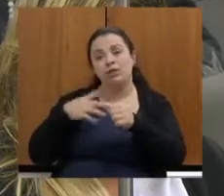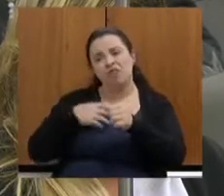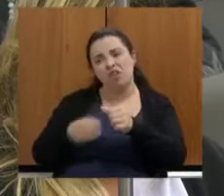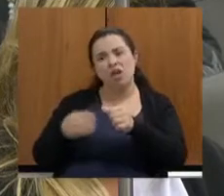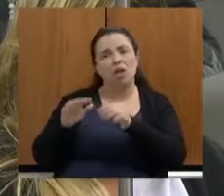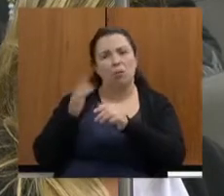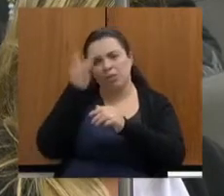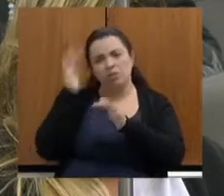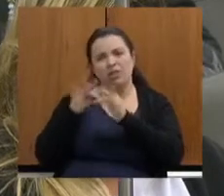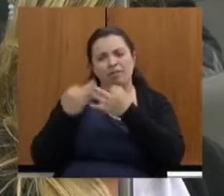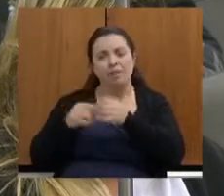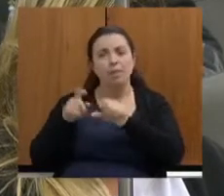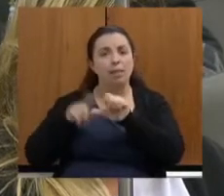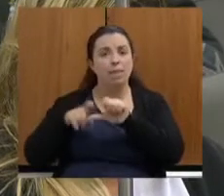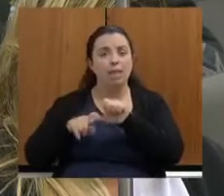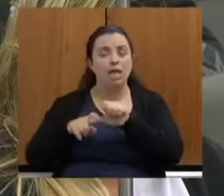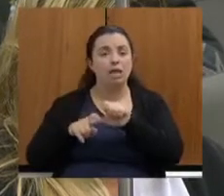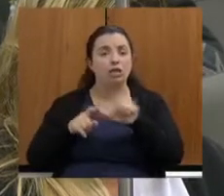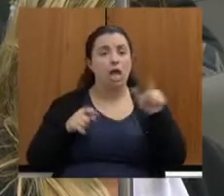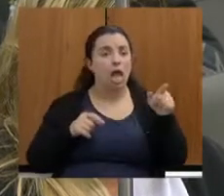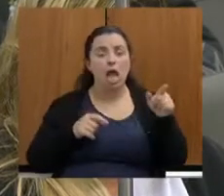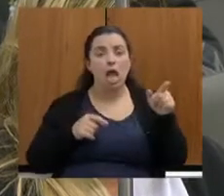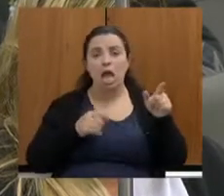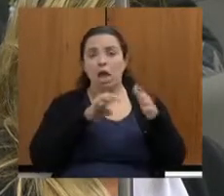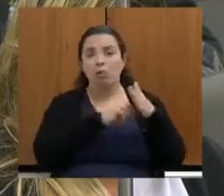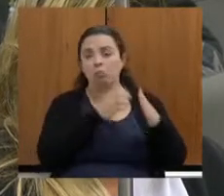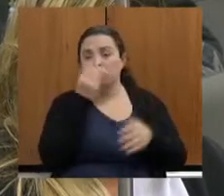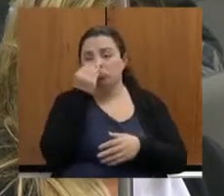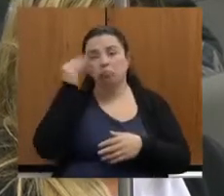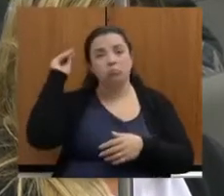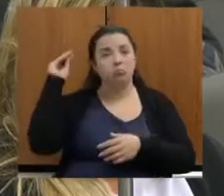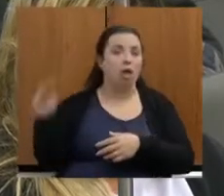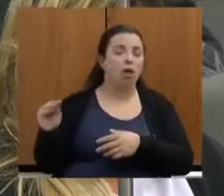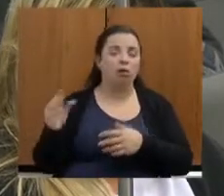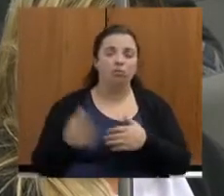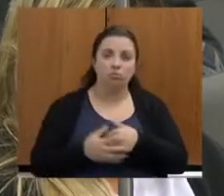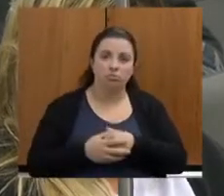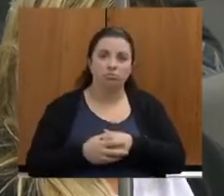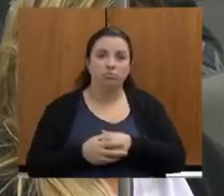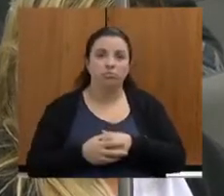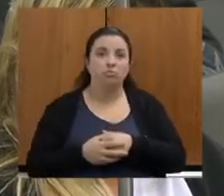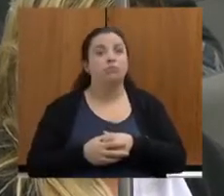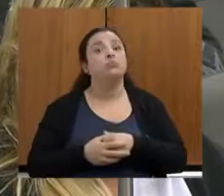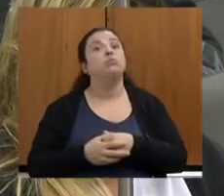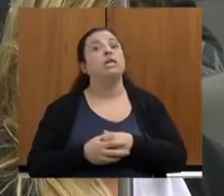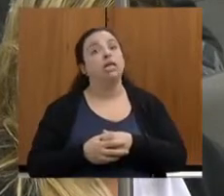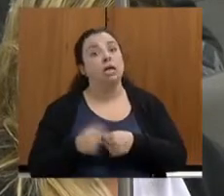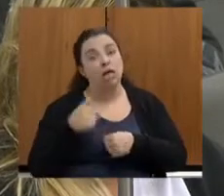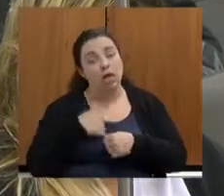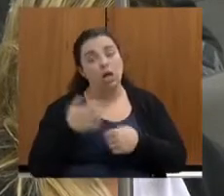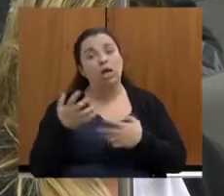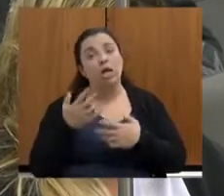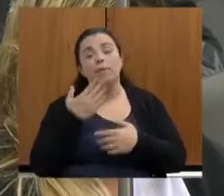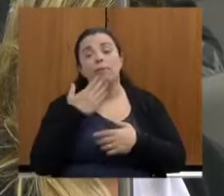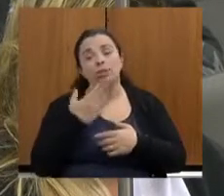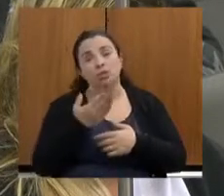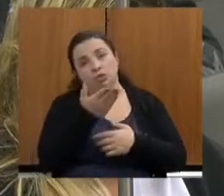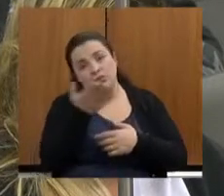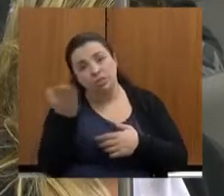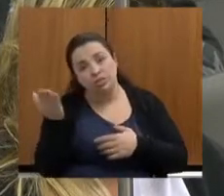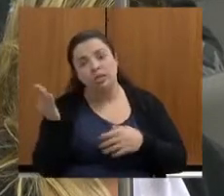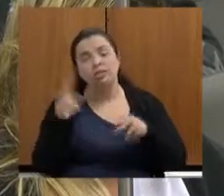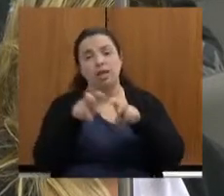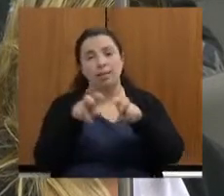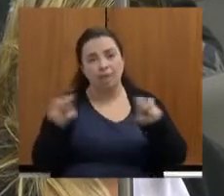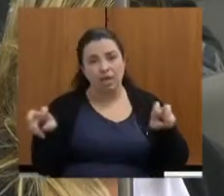e sinalização E isso não quero nem saber não tão ajudando então eu gostaria muito de pedir gente que vocês que estão aí na